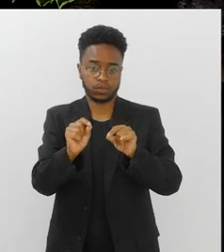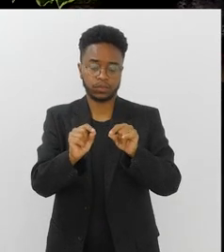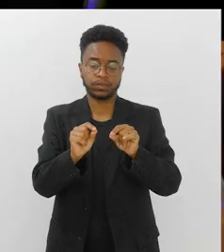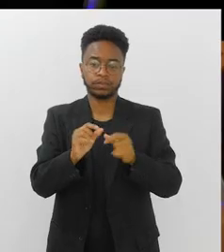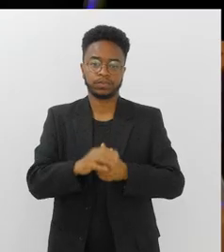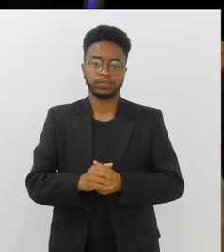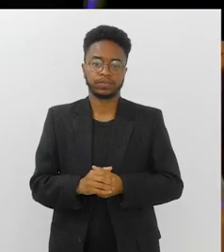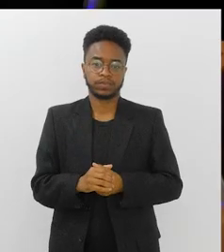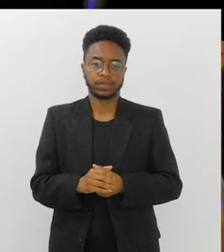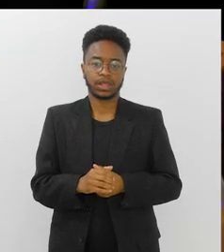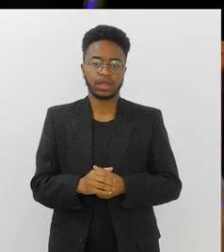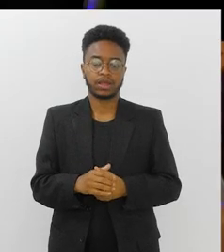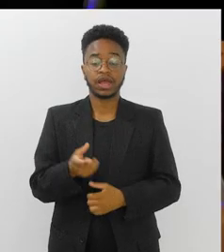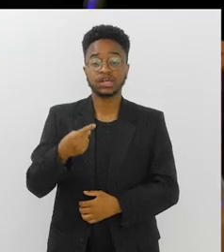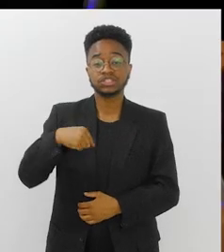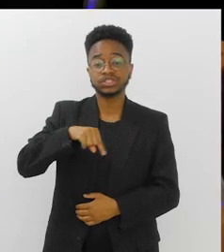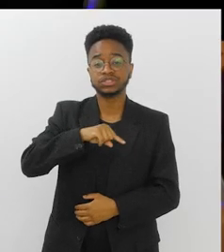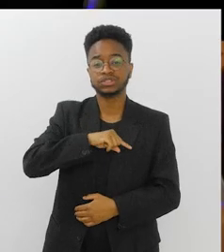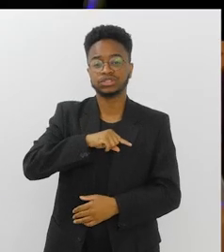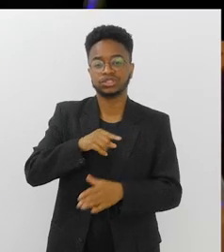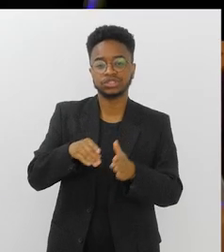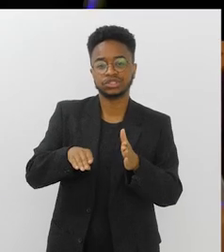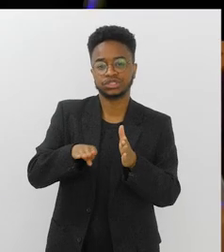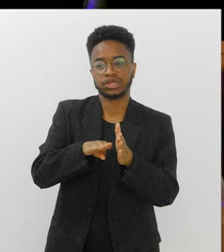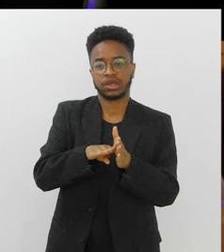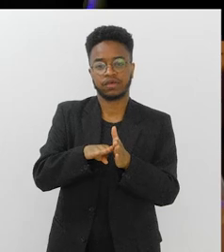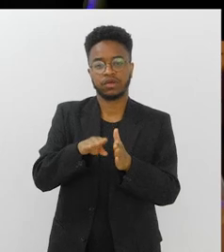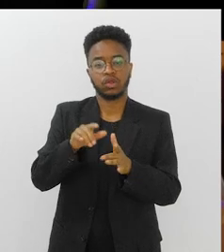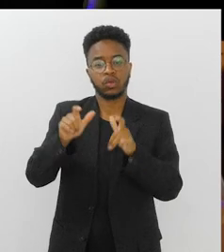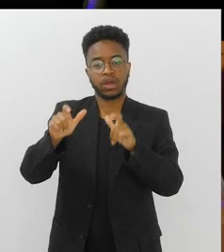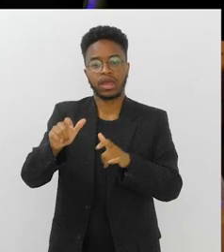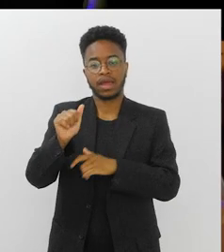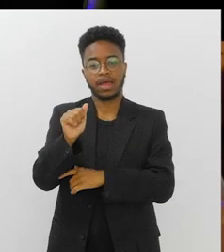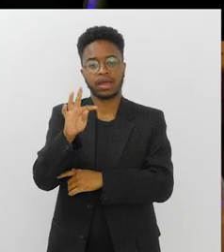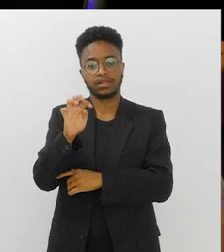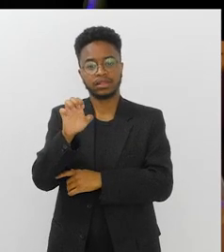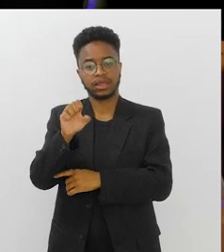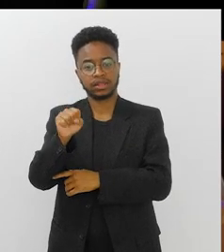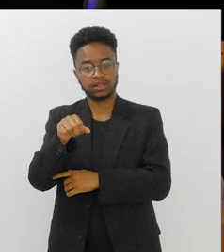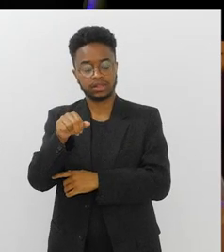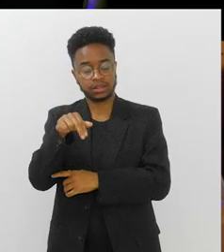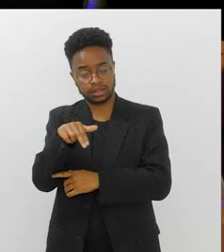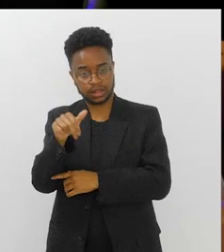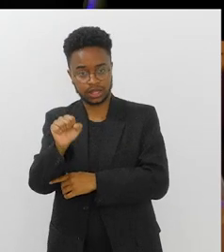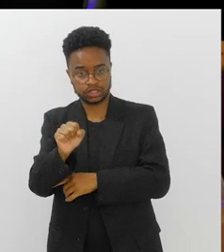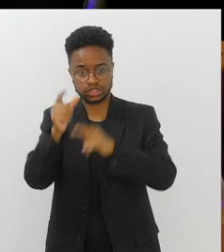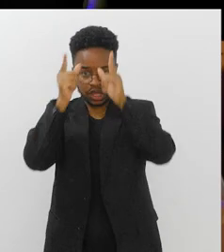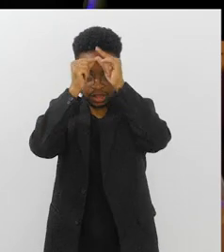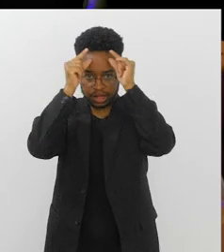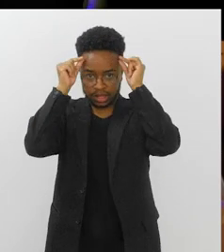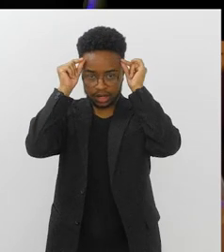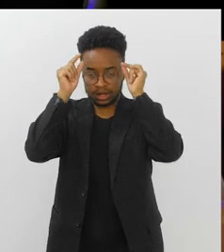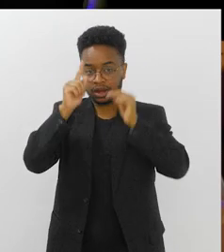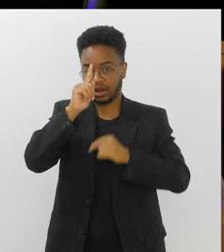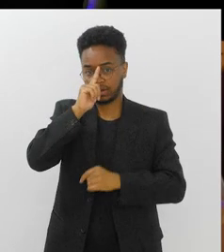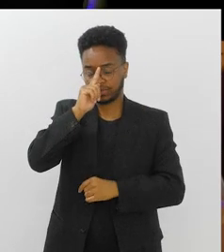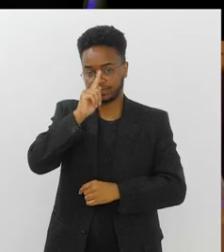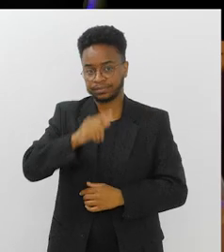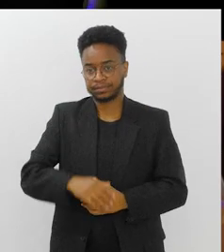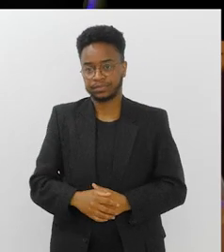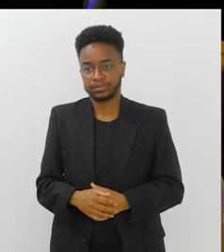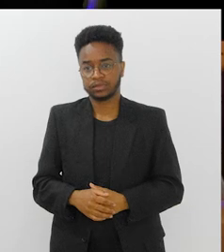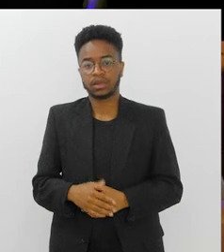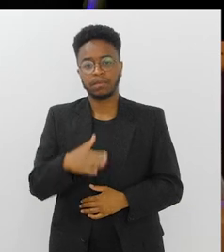quando a gente eh eh chegava Né tava em Atenas é um um um um dos nossos amigos né